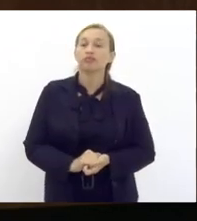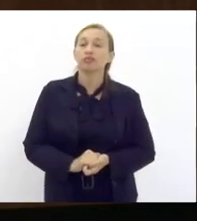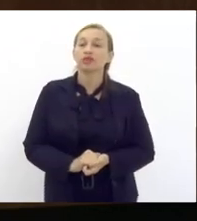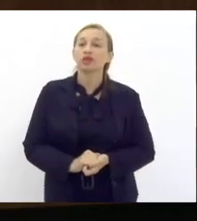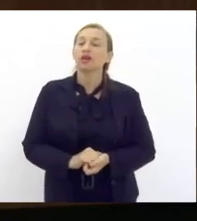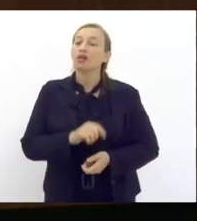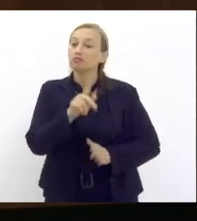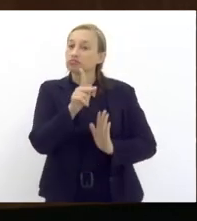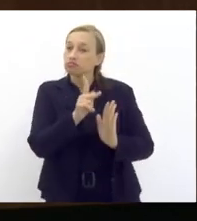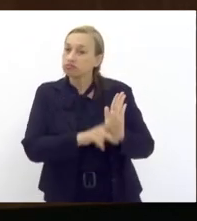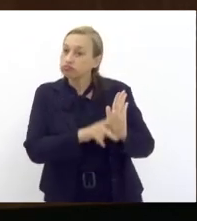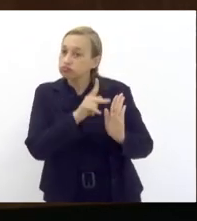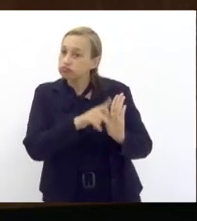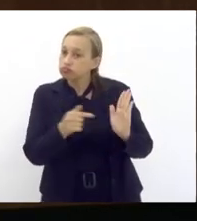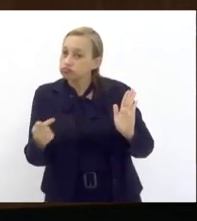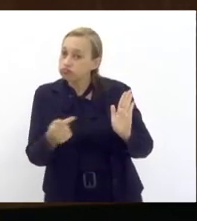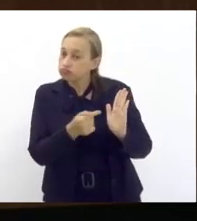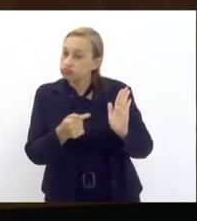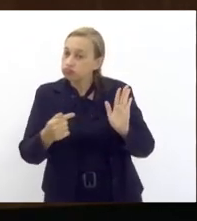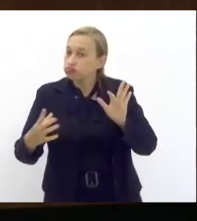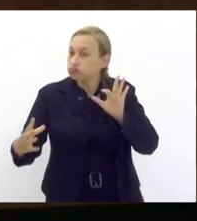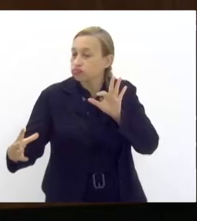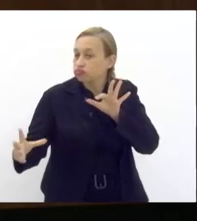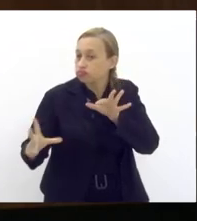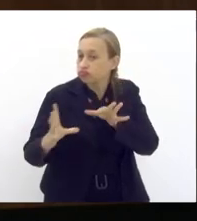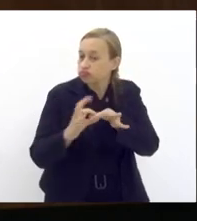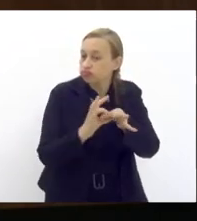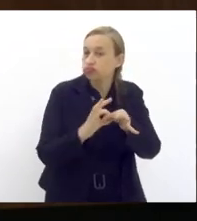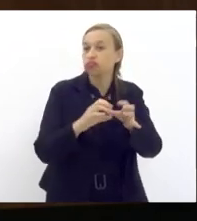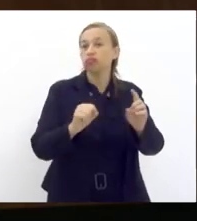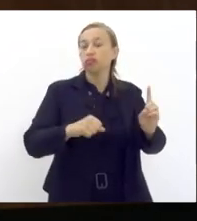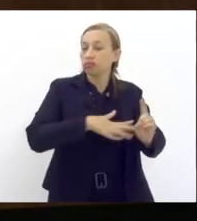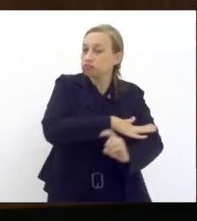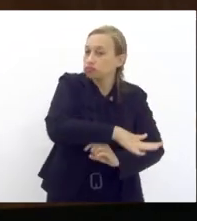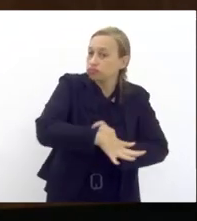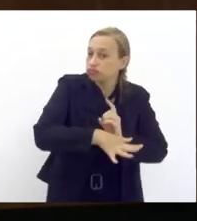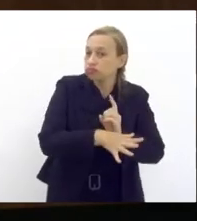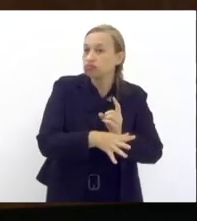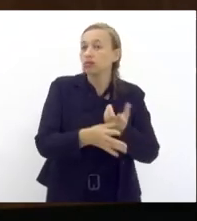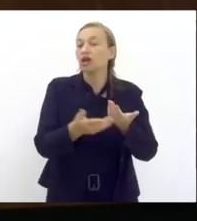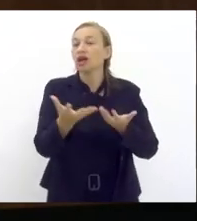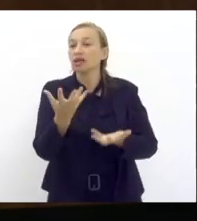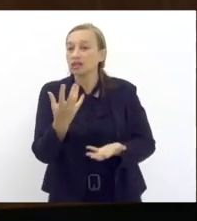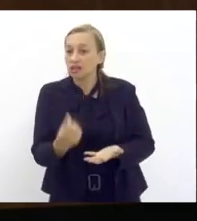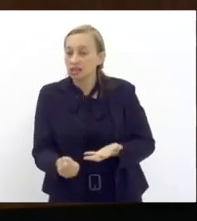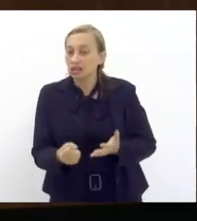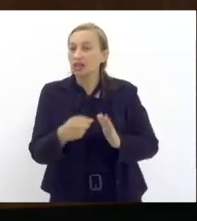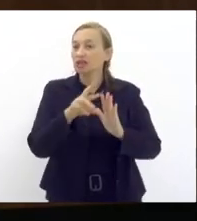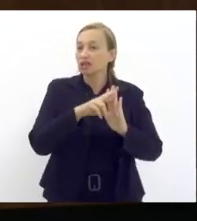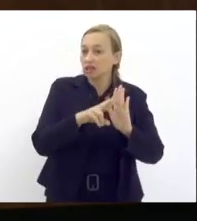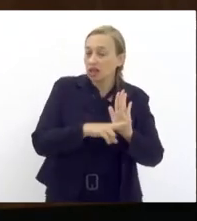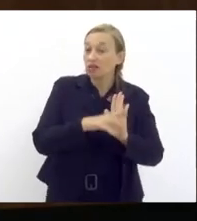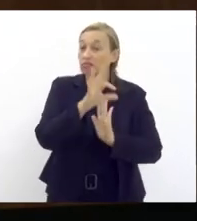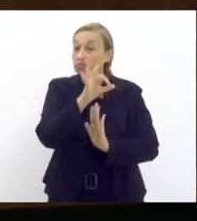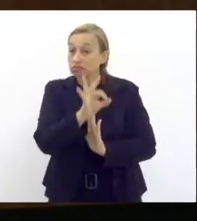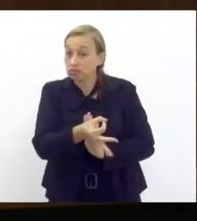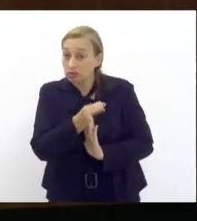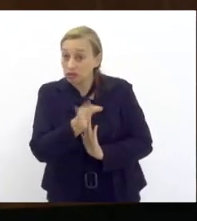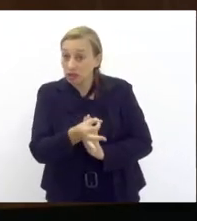esse projeto conscientiza a sociedade sobre a gente adotar os termos corretos em relação